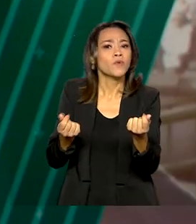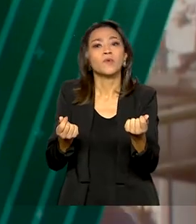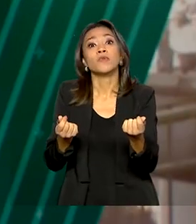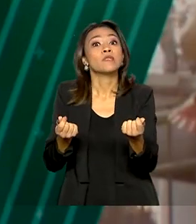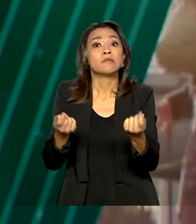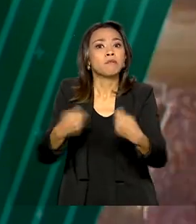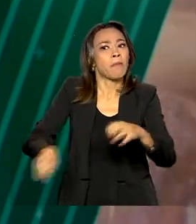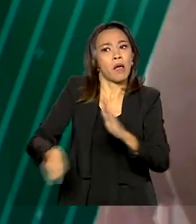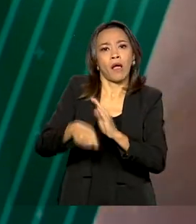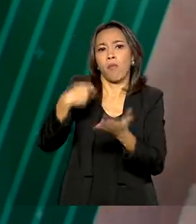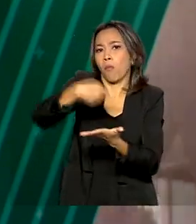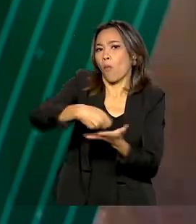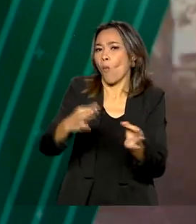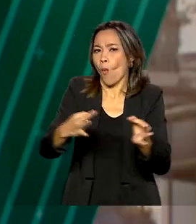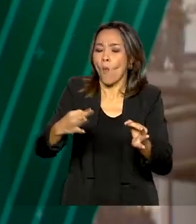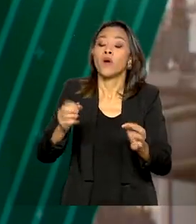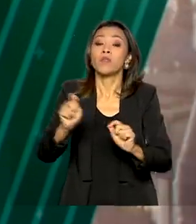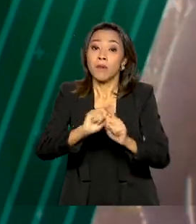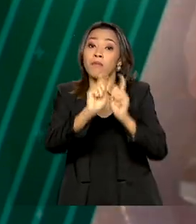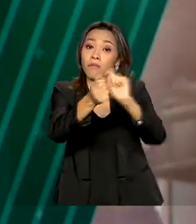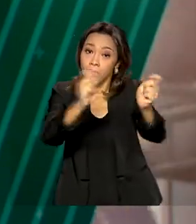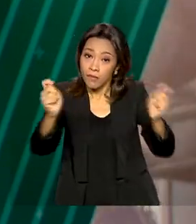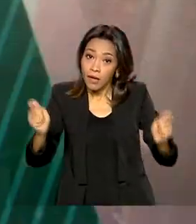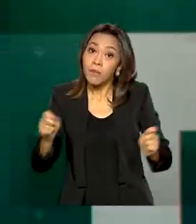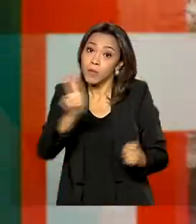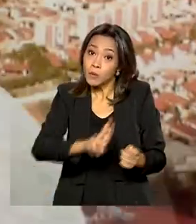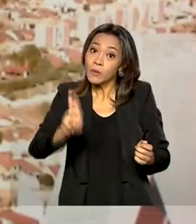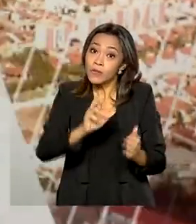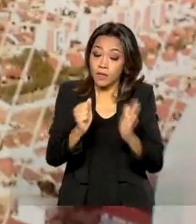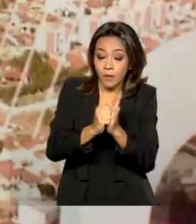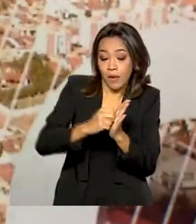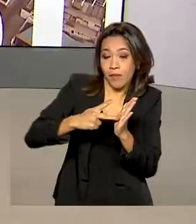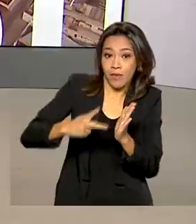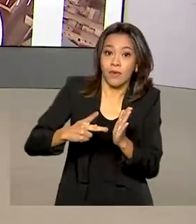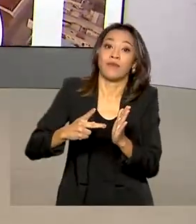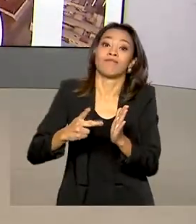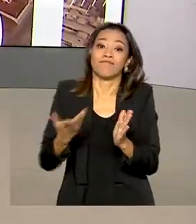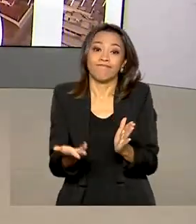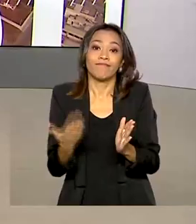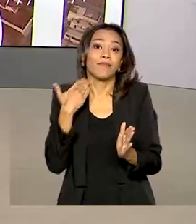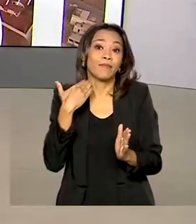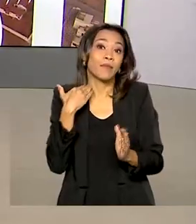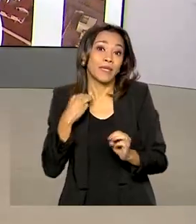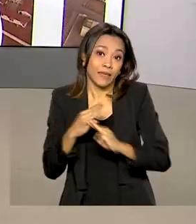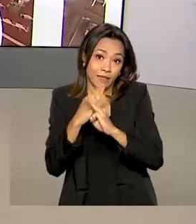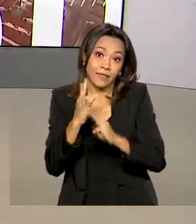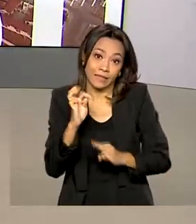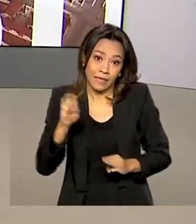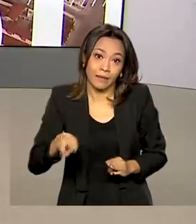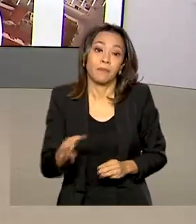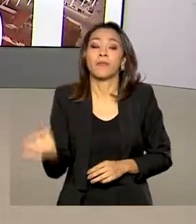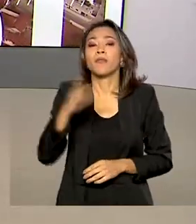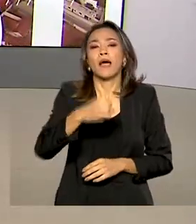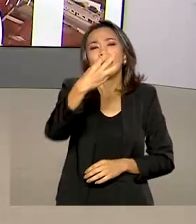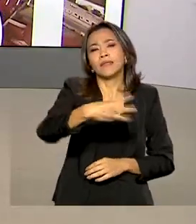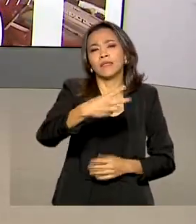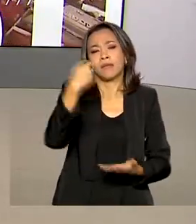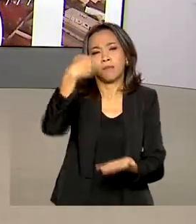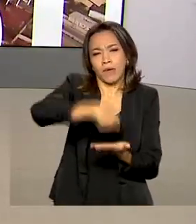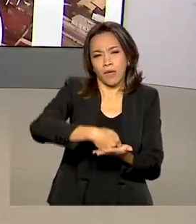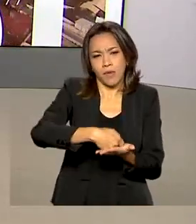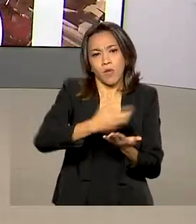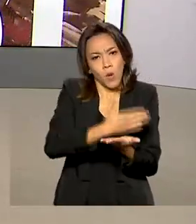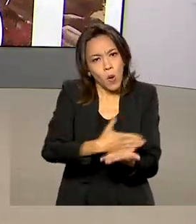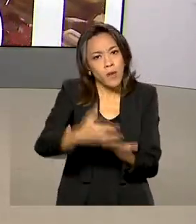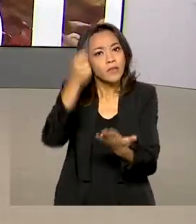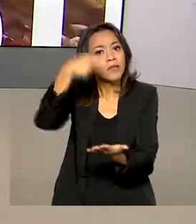custos, fazer transferências e pagamentos pelo aplicativo Caixa Tem. A terceira parcela do benefício começa a ser